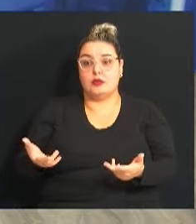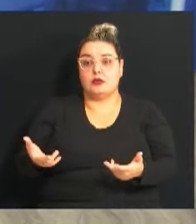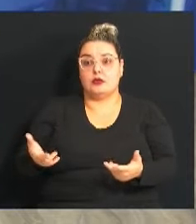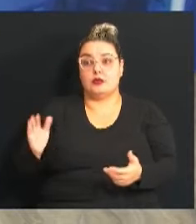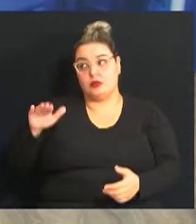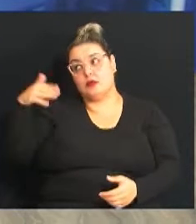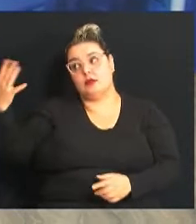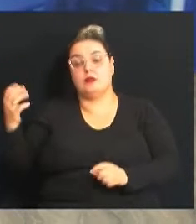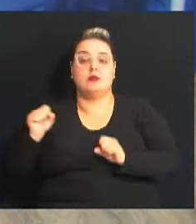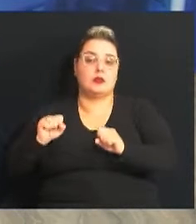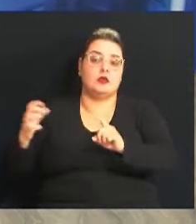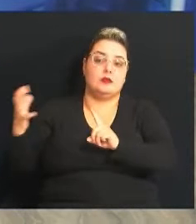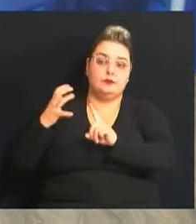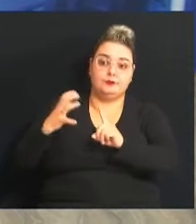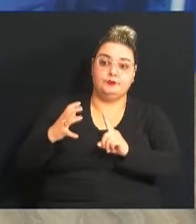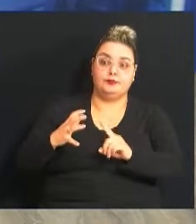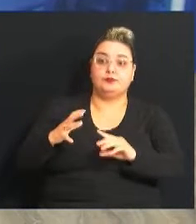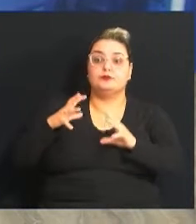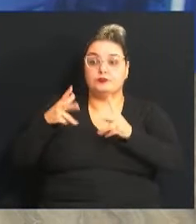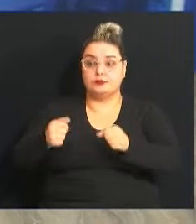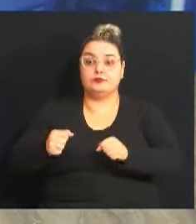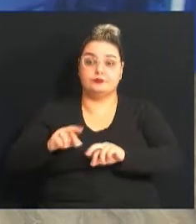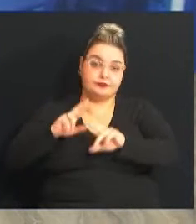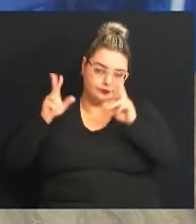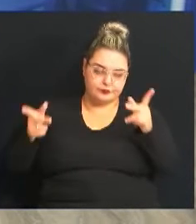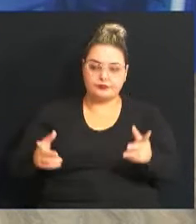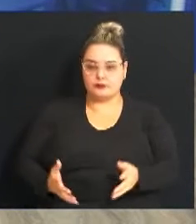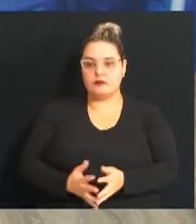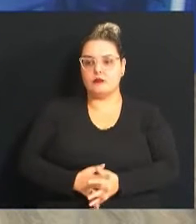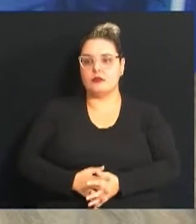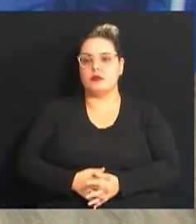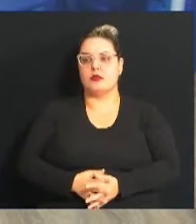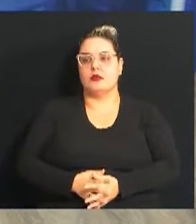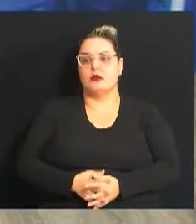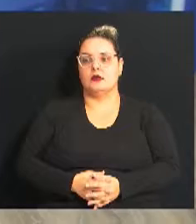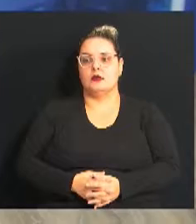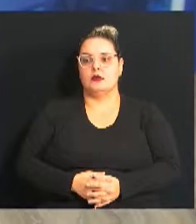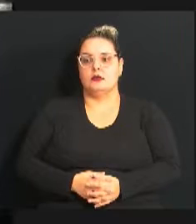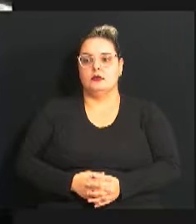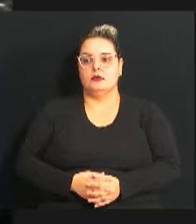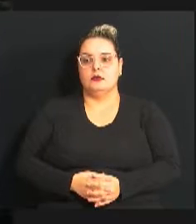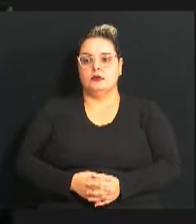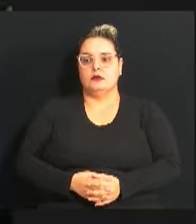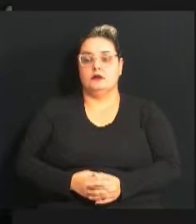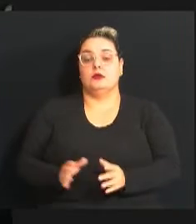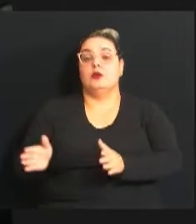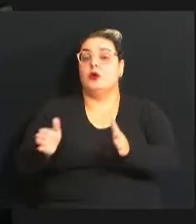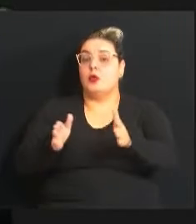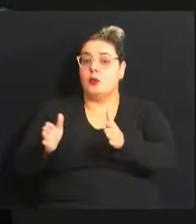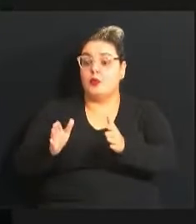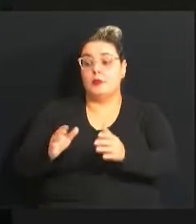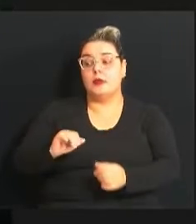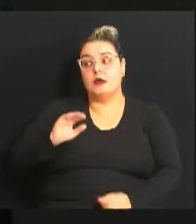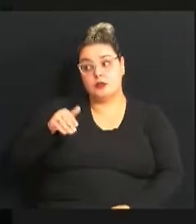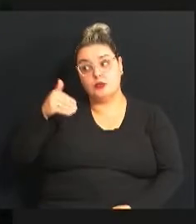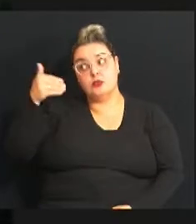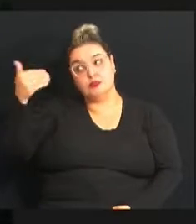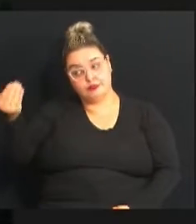que pode afetar tudo de forma atípica. Sim, o cenário internacional ainda está bem